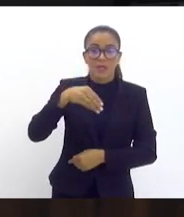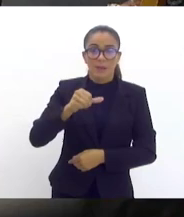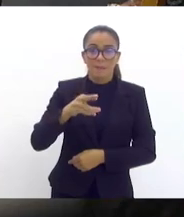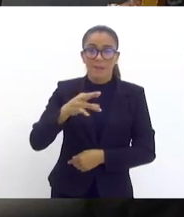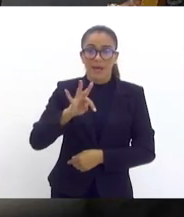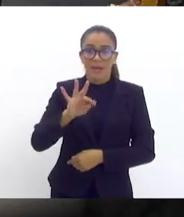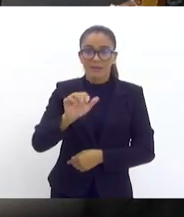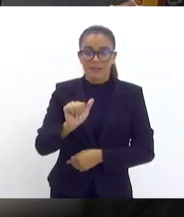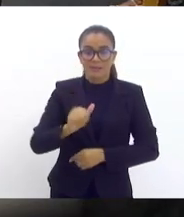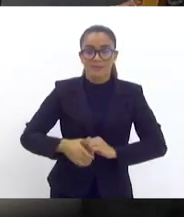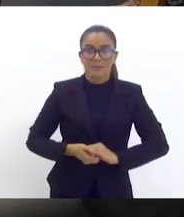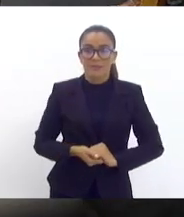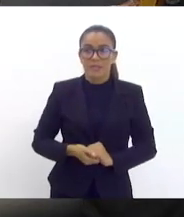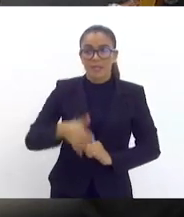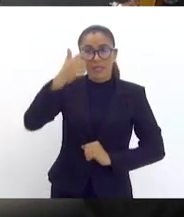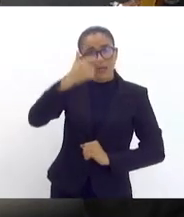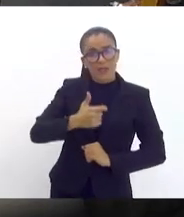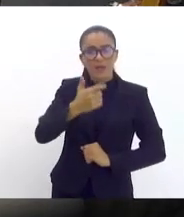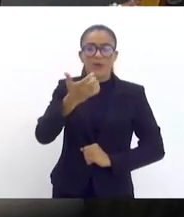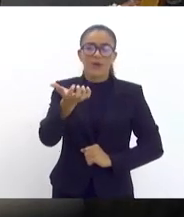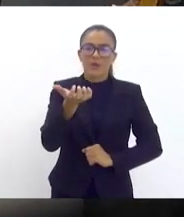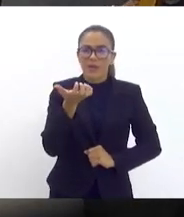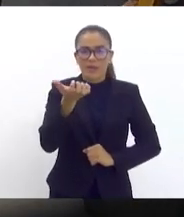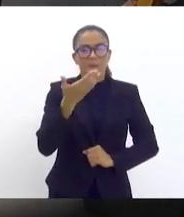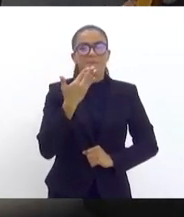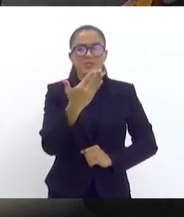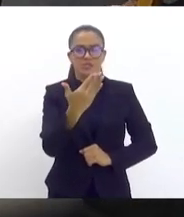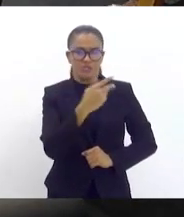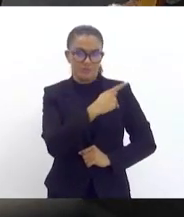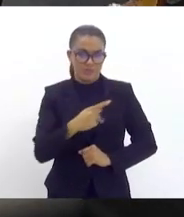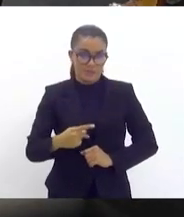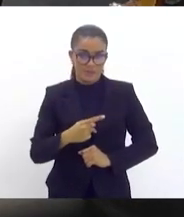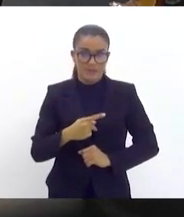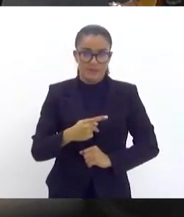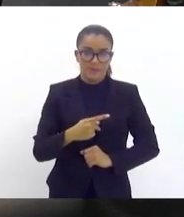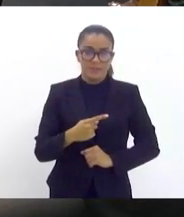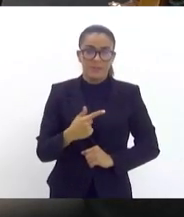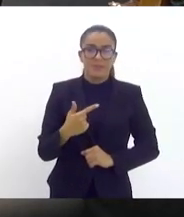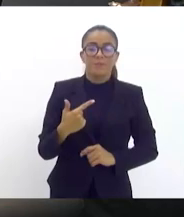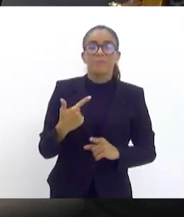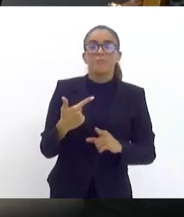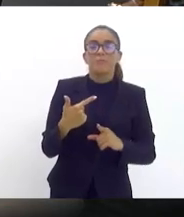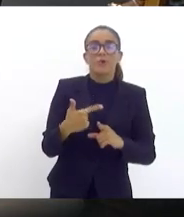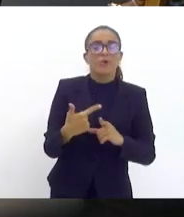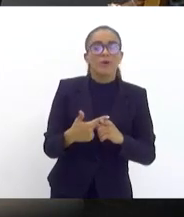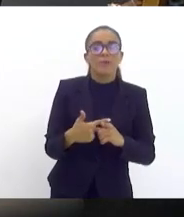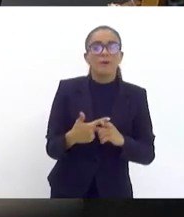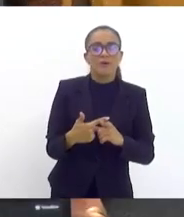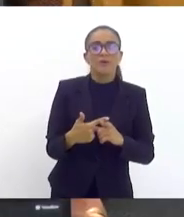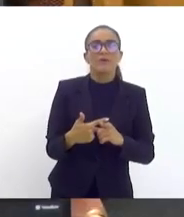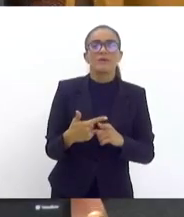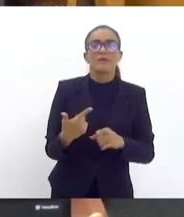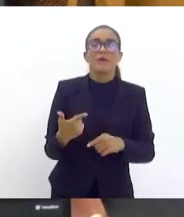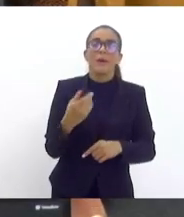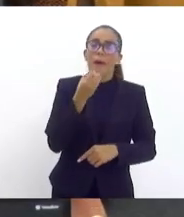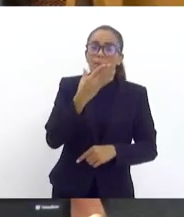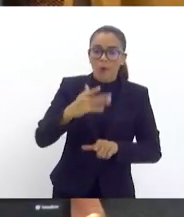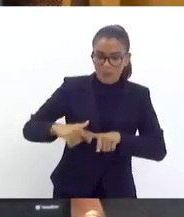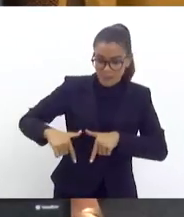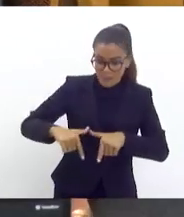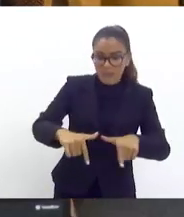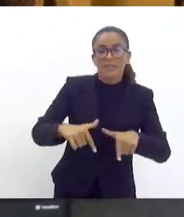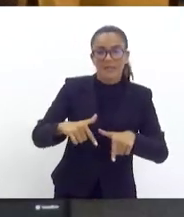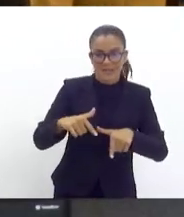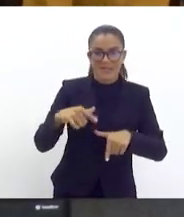favor. Presidente, eu queria pedir a Vossa Excelência, porque no que pese a boa iniciativa da